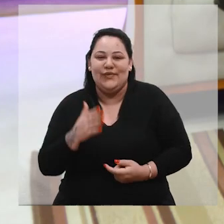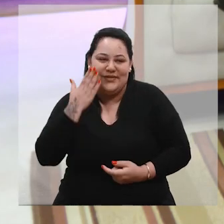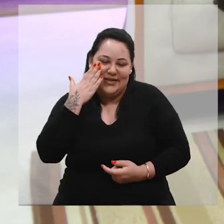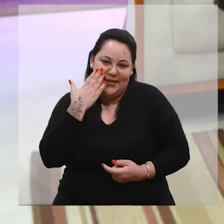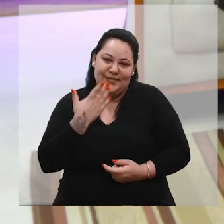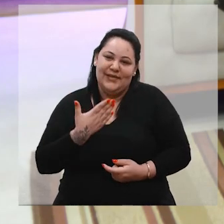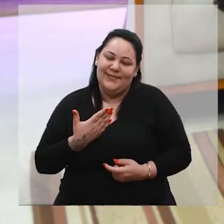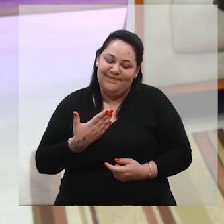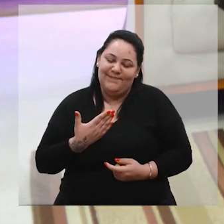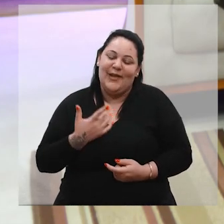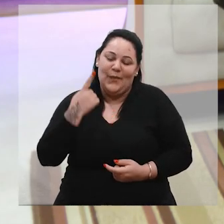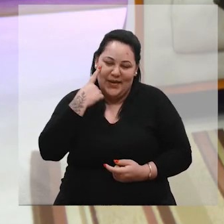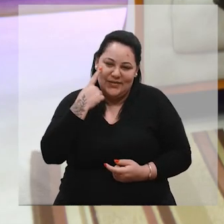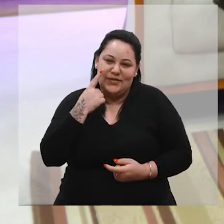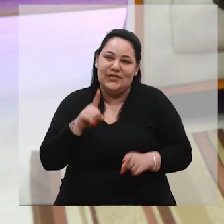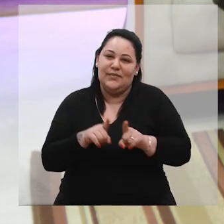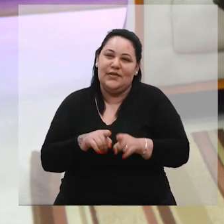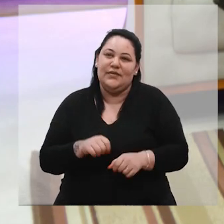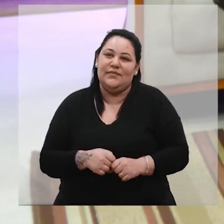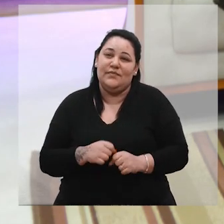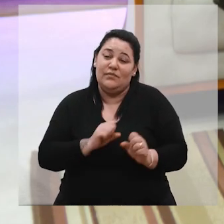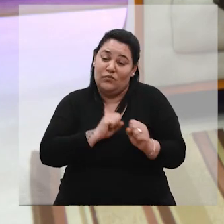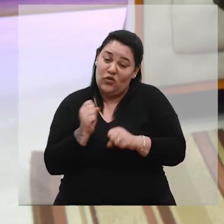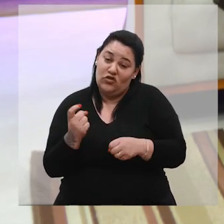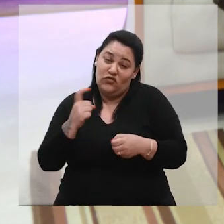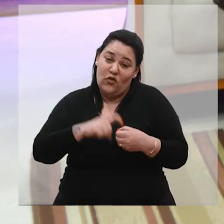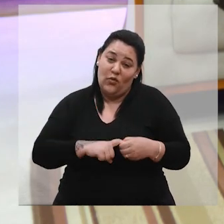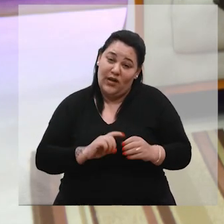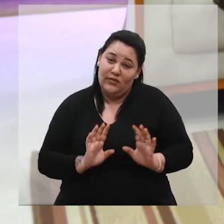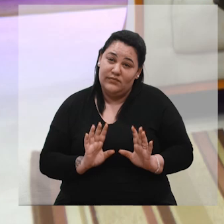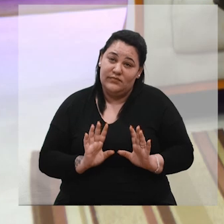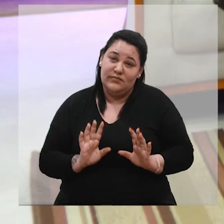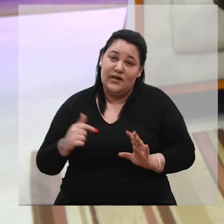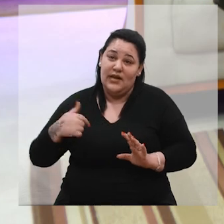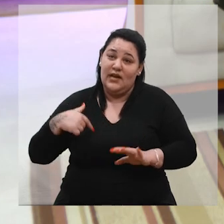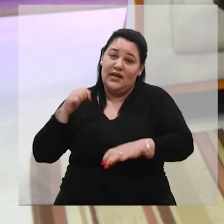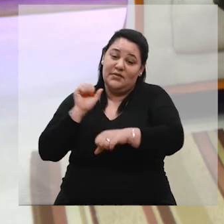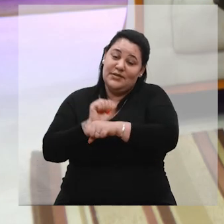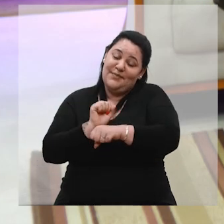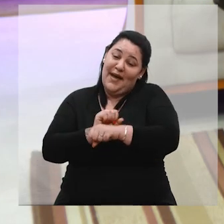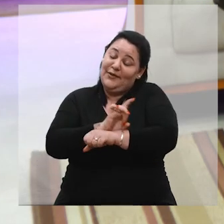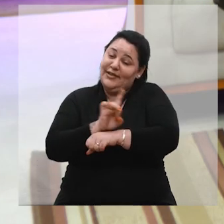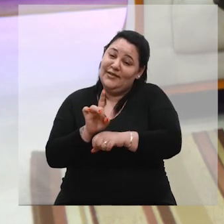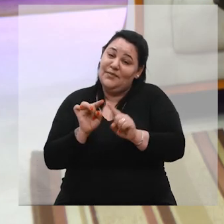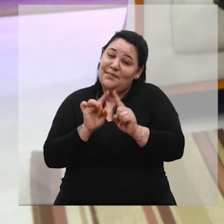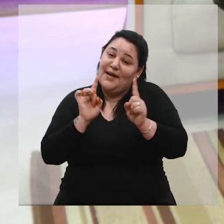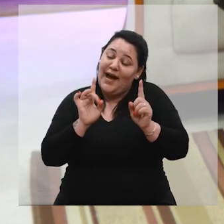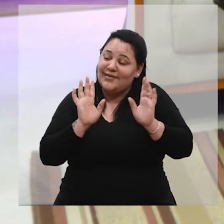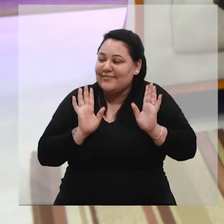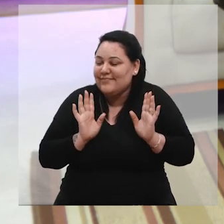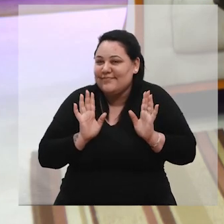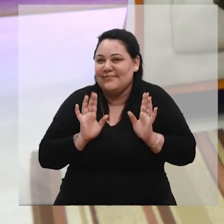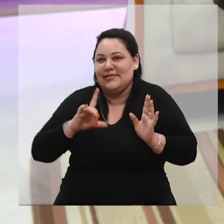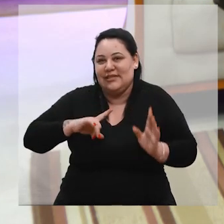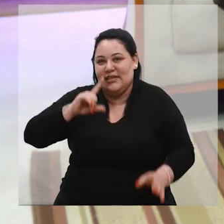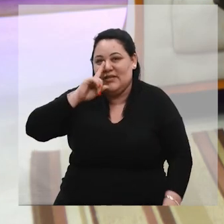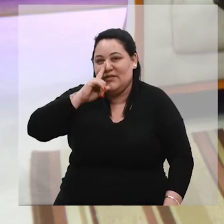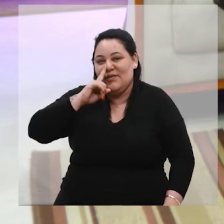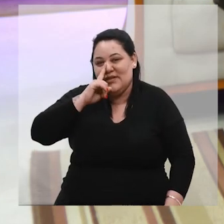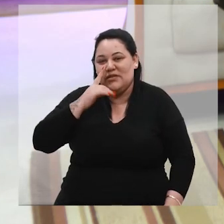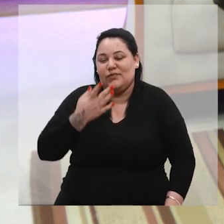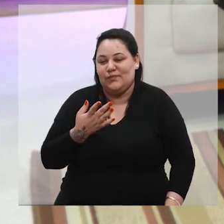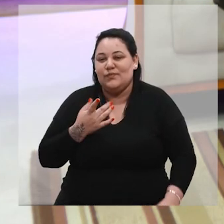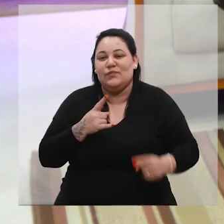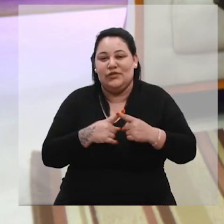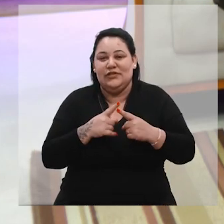é aquela válvula Mas pode voltar? Espero que não, né? Mas... Tem esse risco,